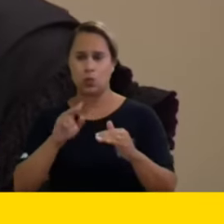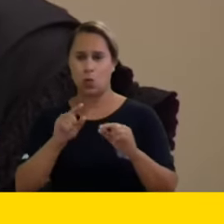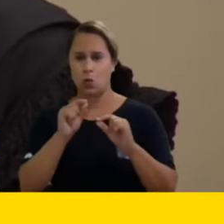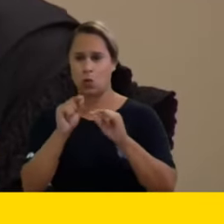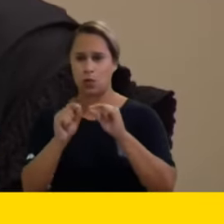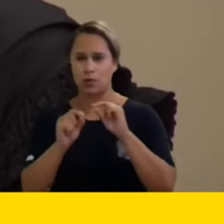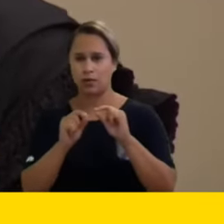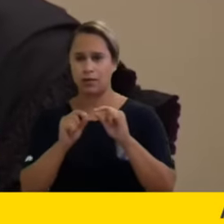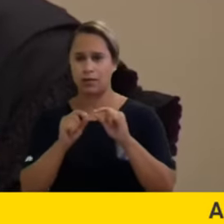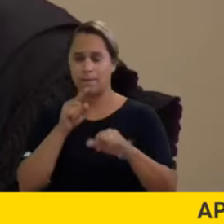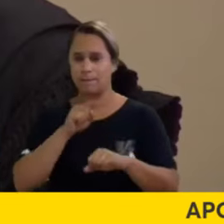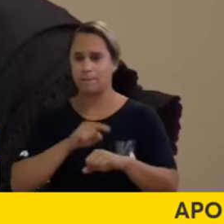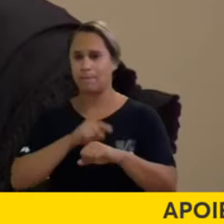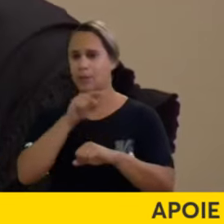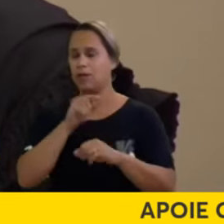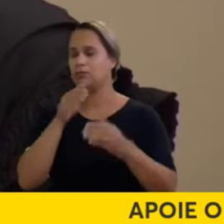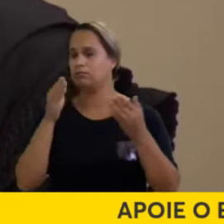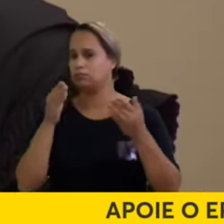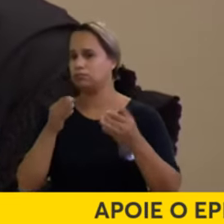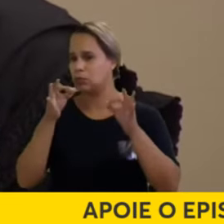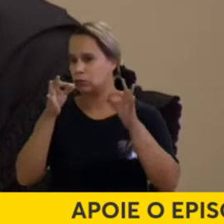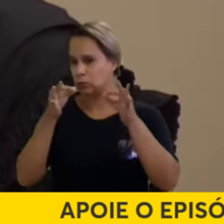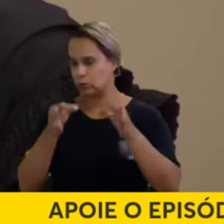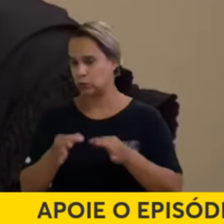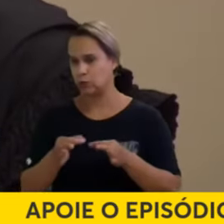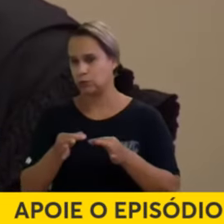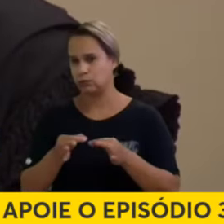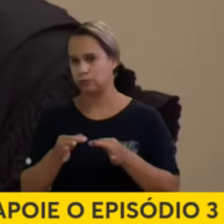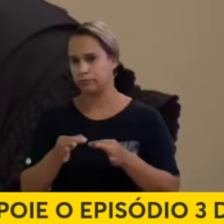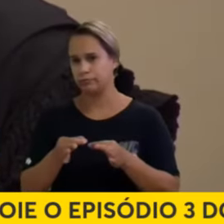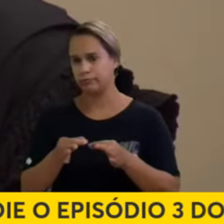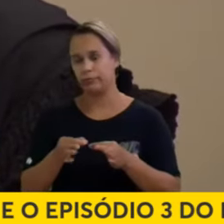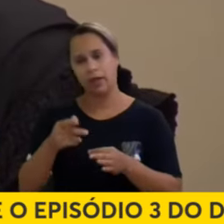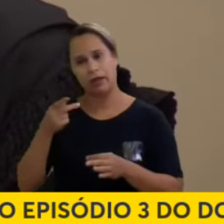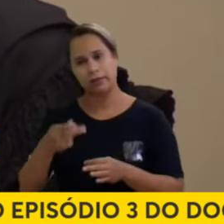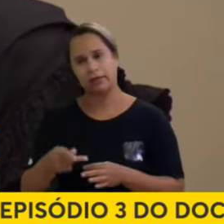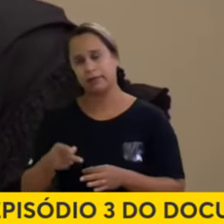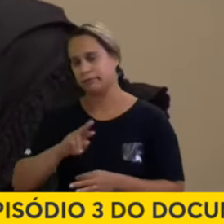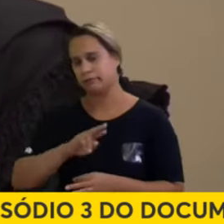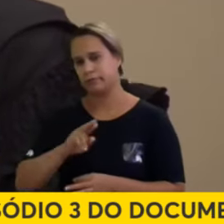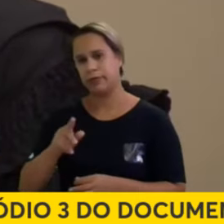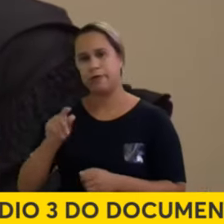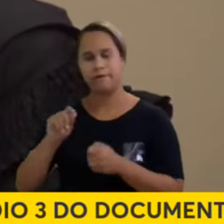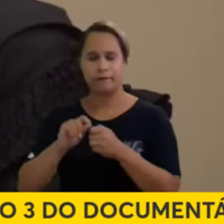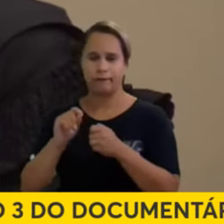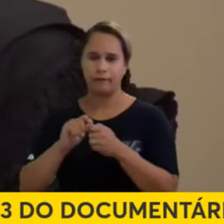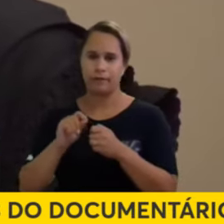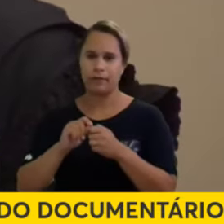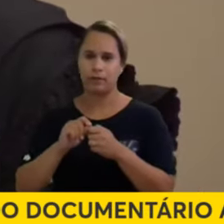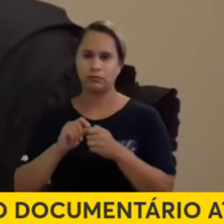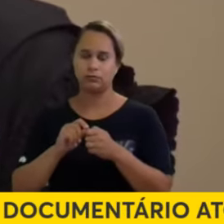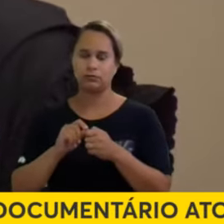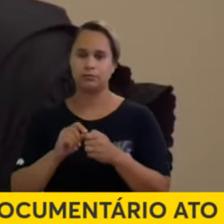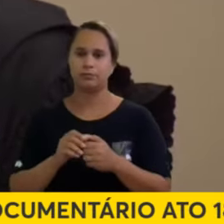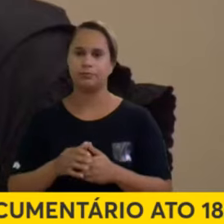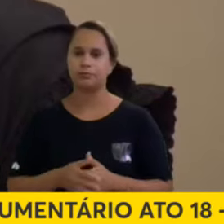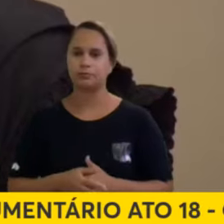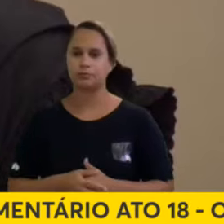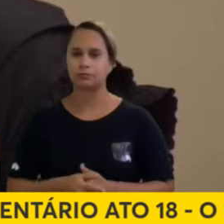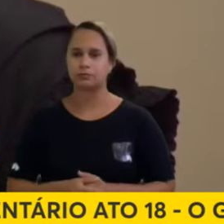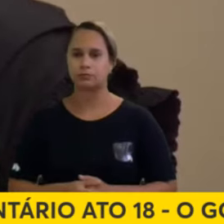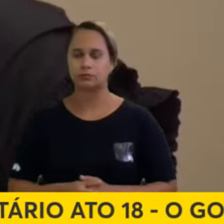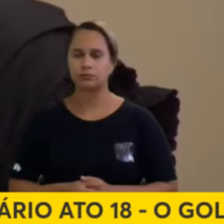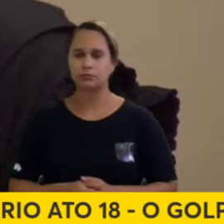oportuno acredito que não cabe a esse Regional fazê-lo ainda mais em exercício posterior ao das exibições das propagandas e das